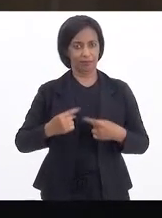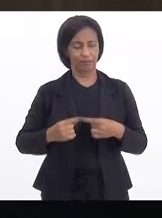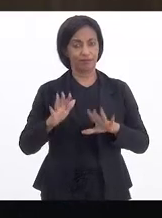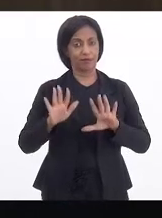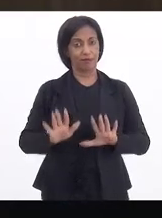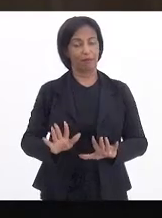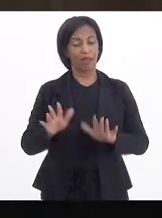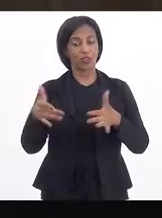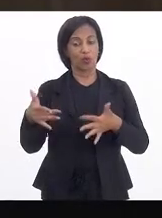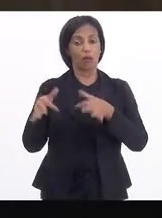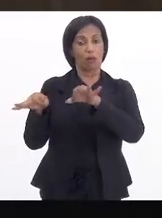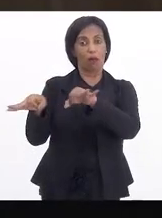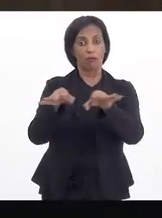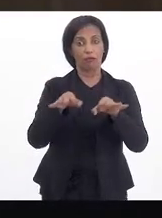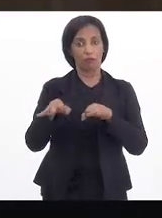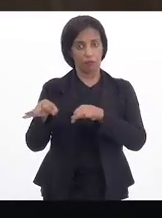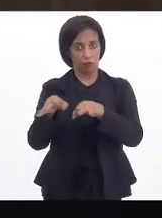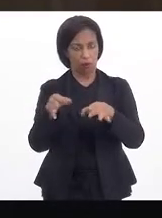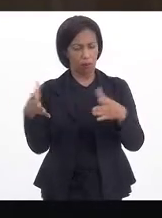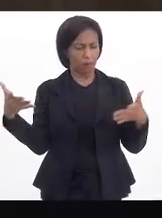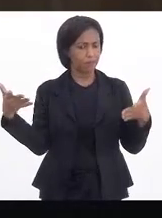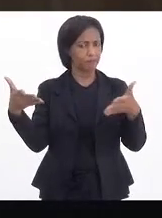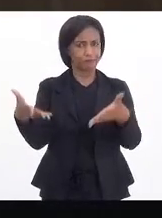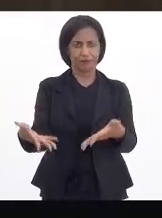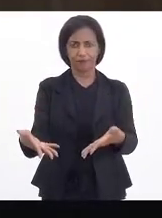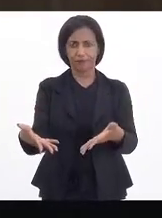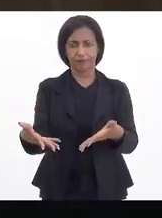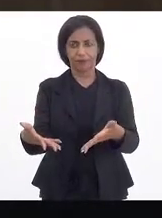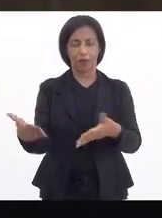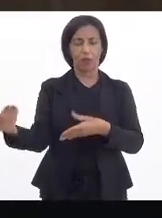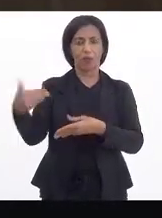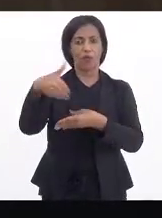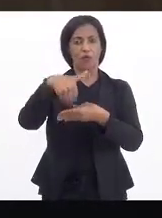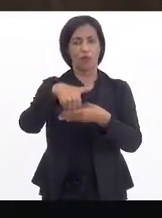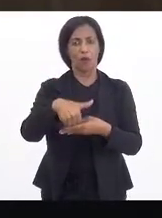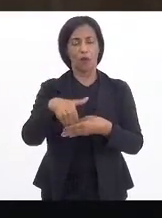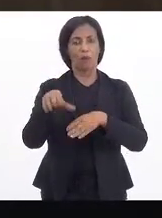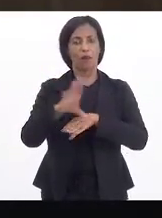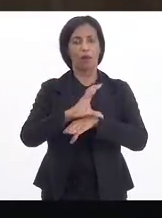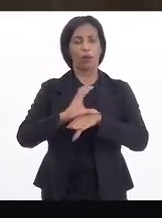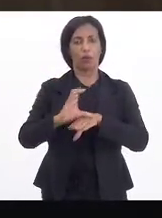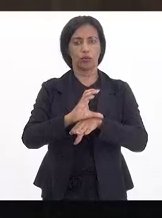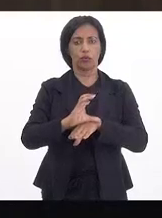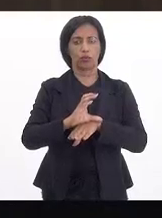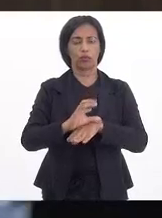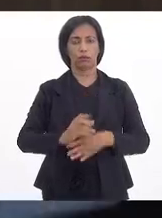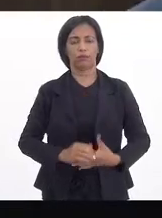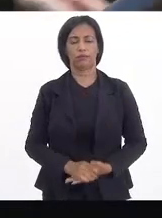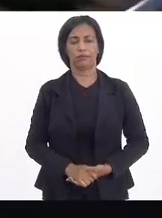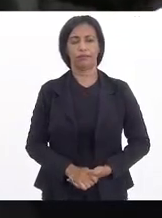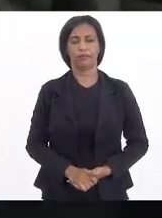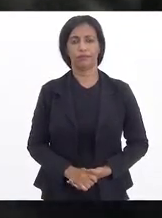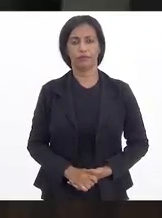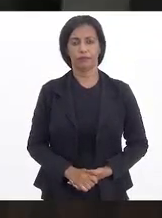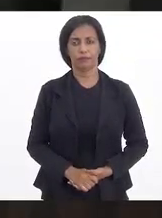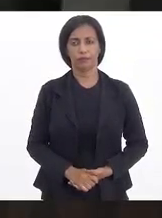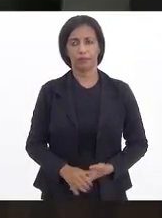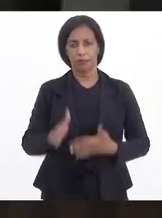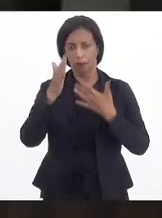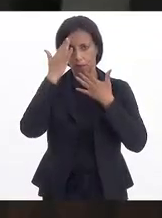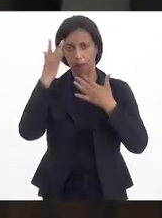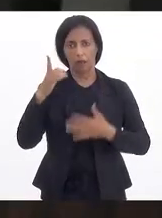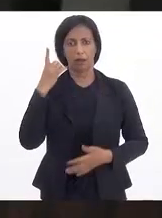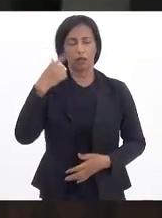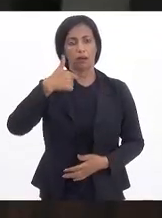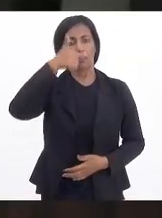mas quanto à forma indubitavelmente votamos pela constitucionalidade é ligar o